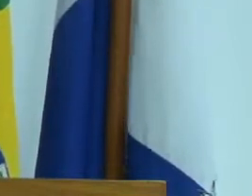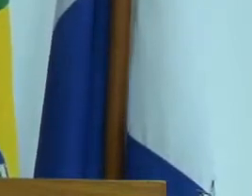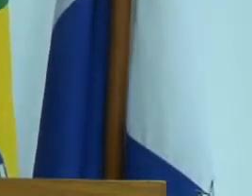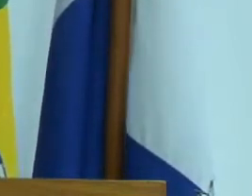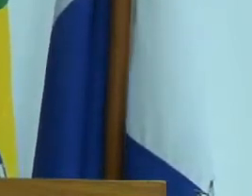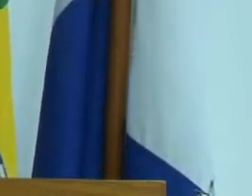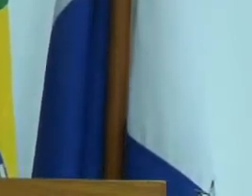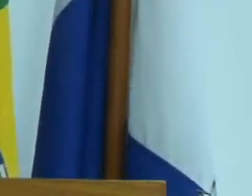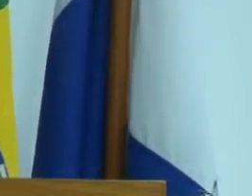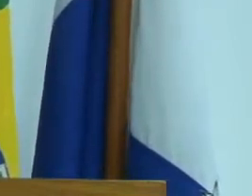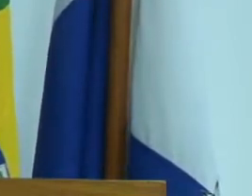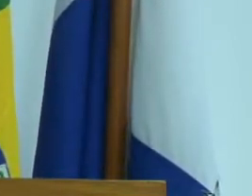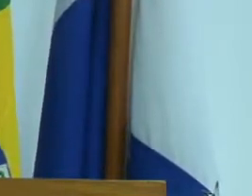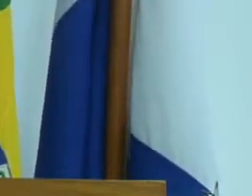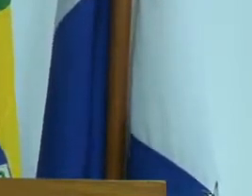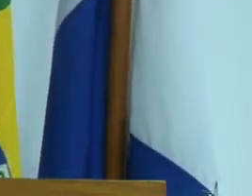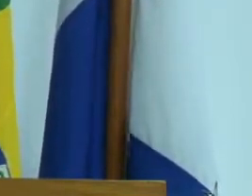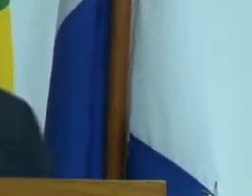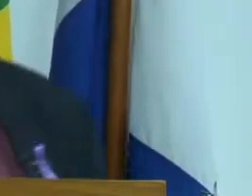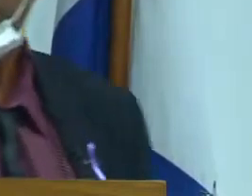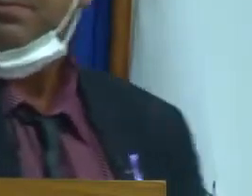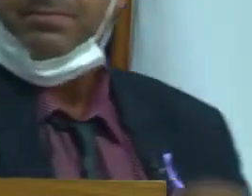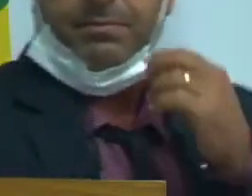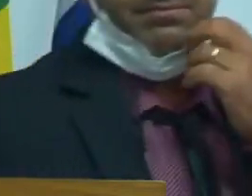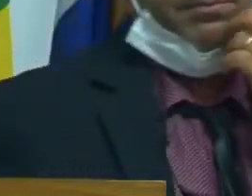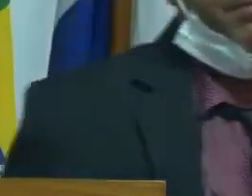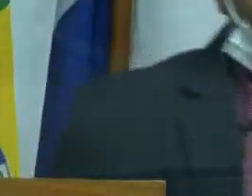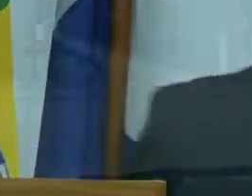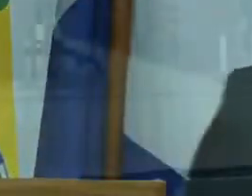ano sofrem com enchente lá no bairro do Pinhão. Obrigado, presidente. A parte.